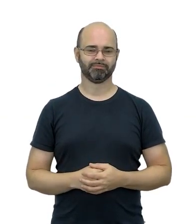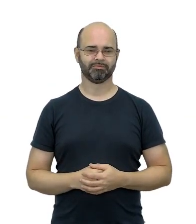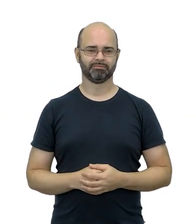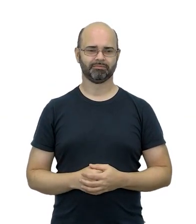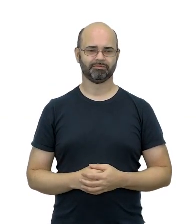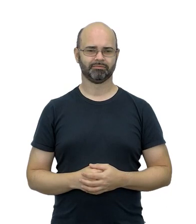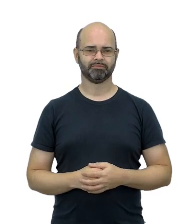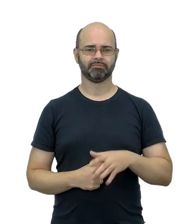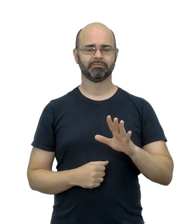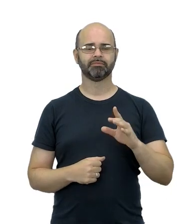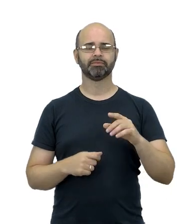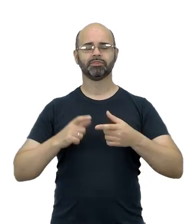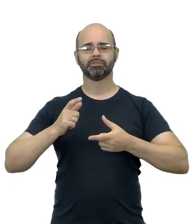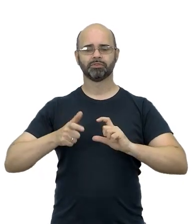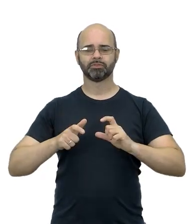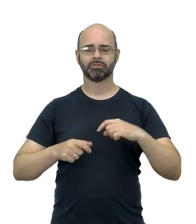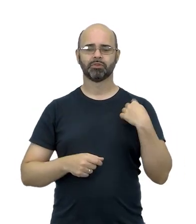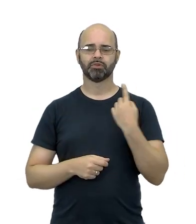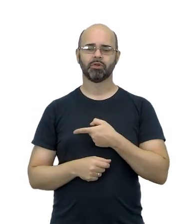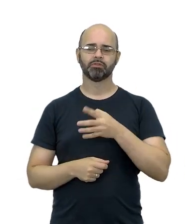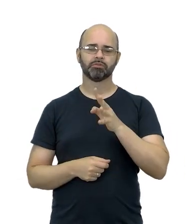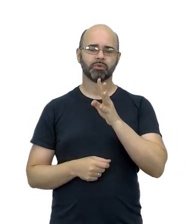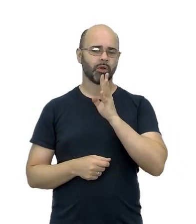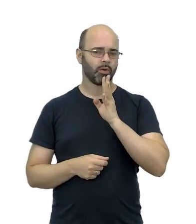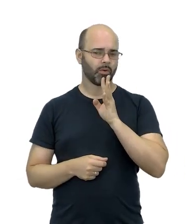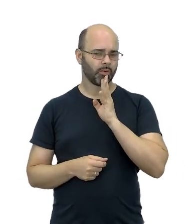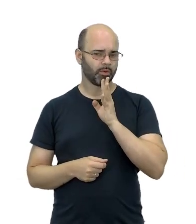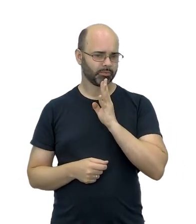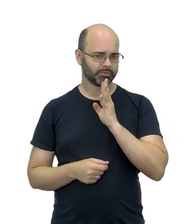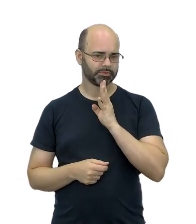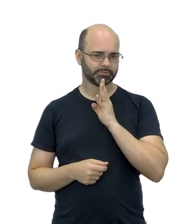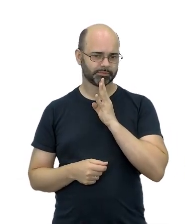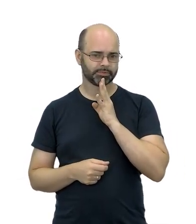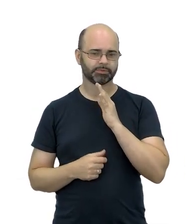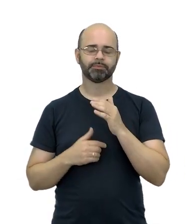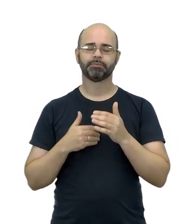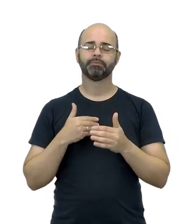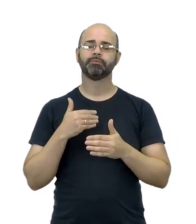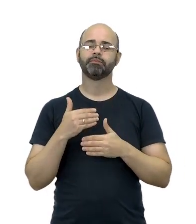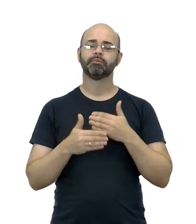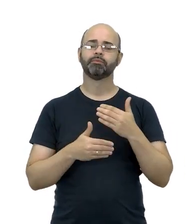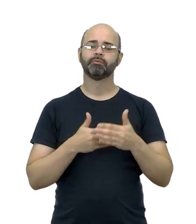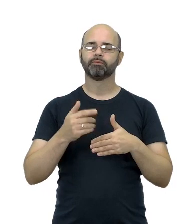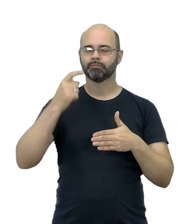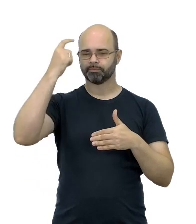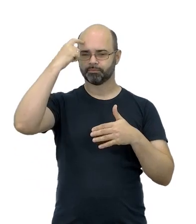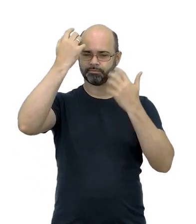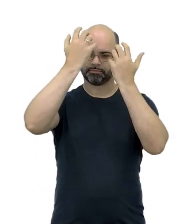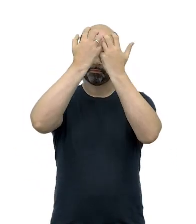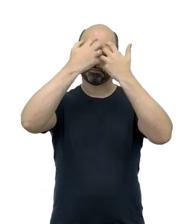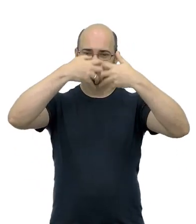nosso conhecimento geométrico, a gente vai analisar o desenvolvimento desse pensamento, que eu acho que é esse aspecto